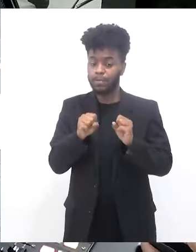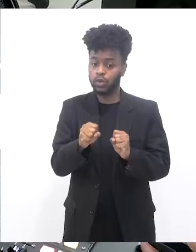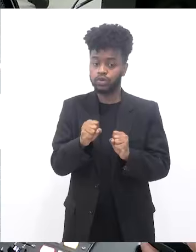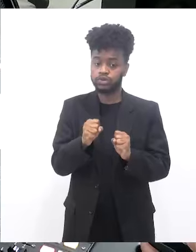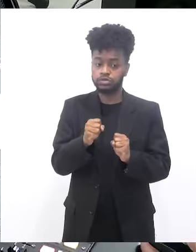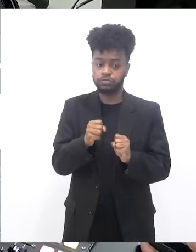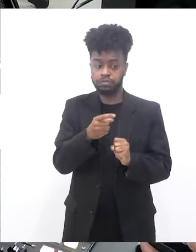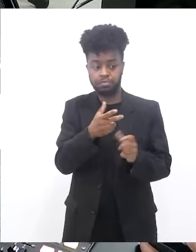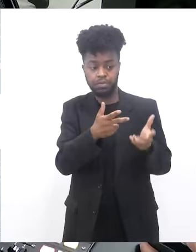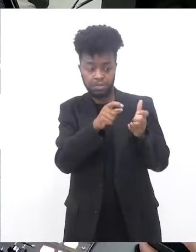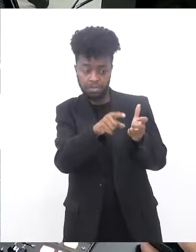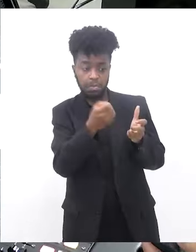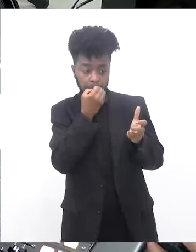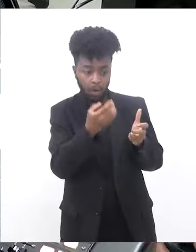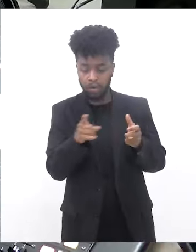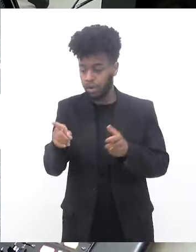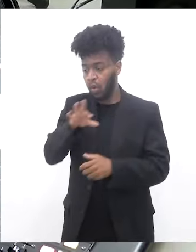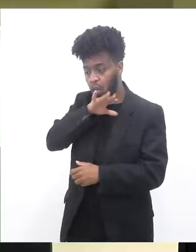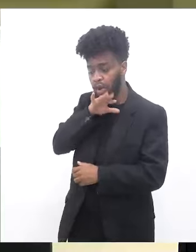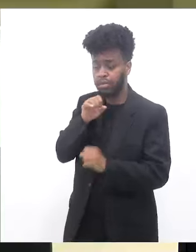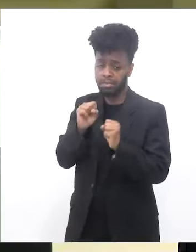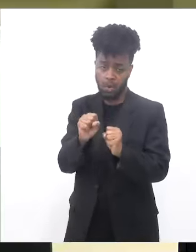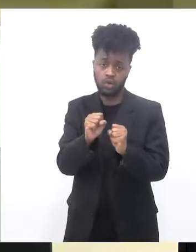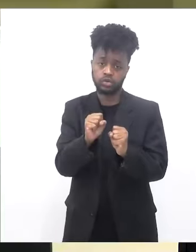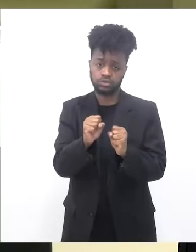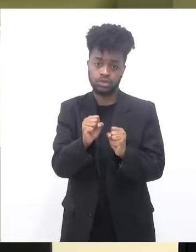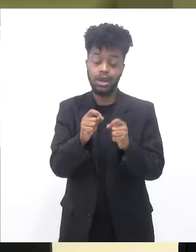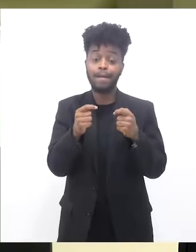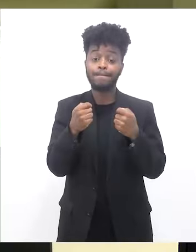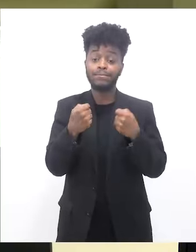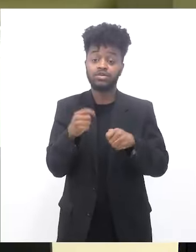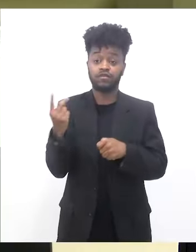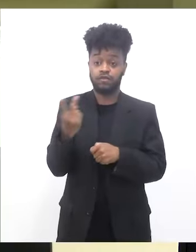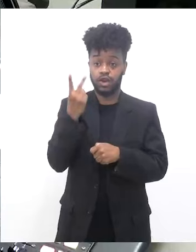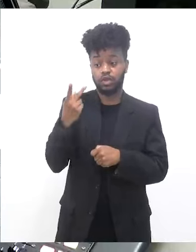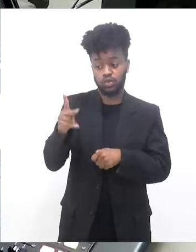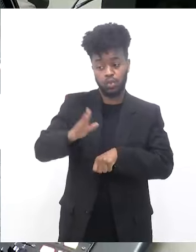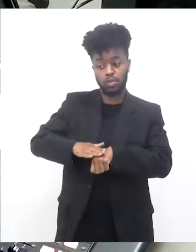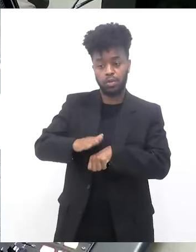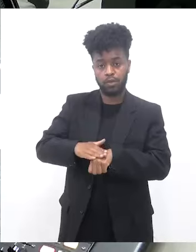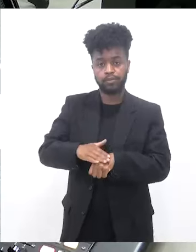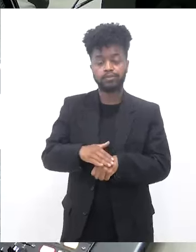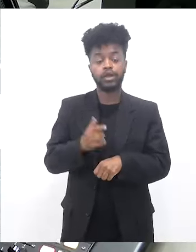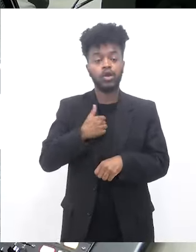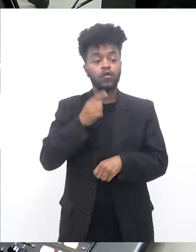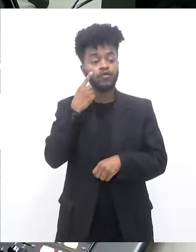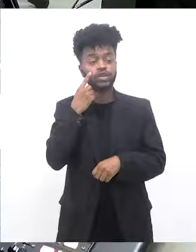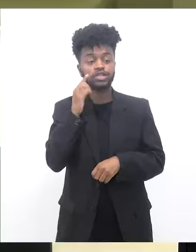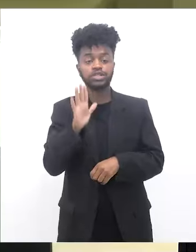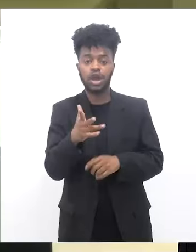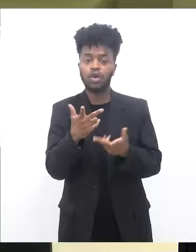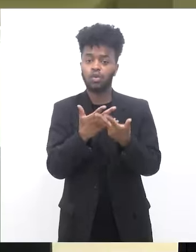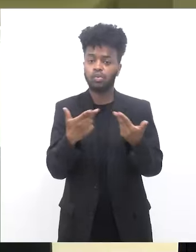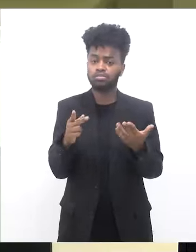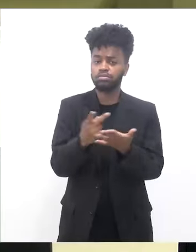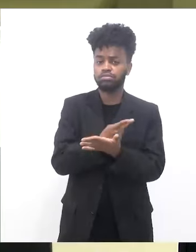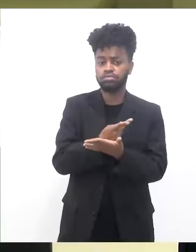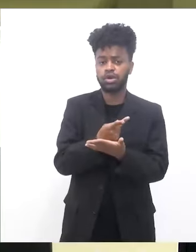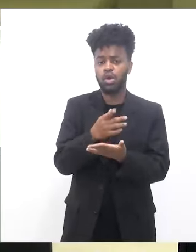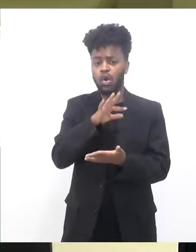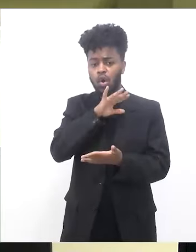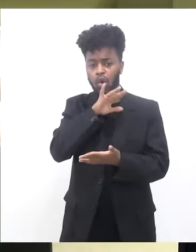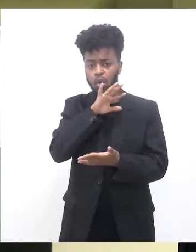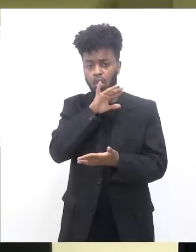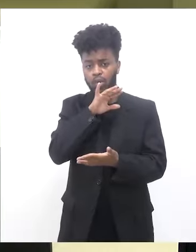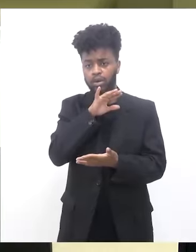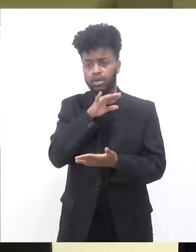de dublagem bons e não bons. Claro. Eu já vi erros. Tem que valorizar a boa dublagem. Claro. Eu já vi erros terríveis em dublagens,